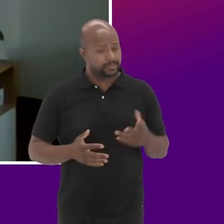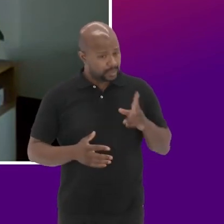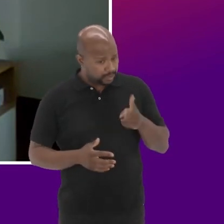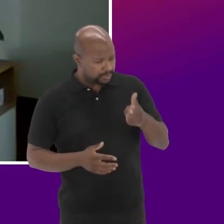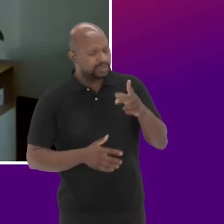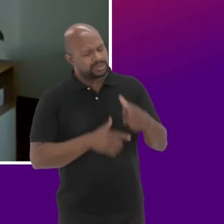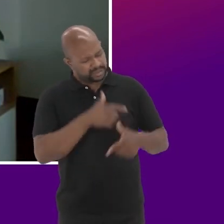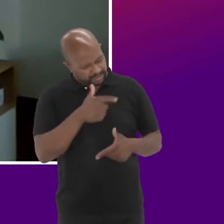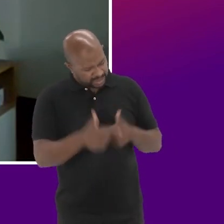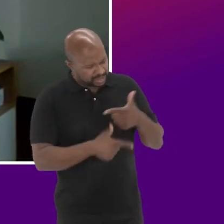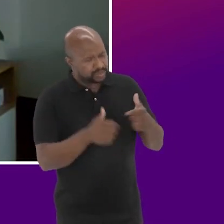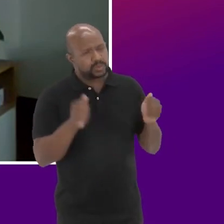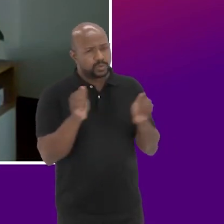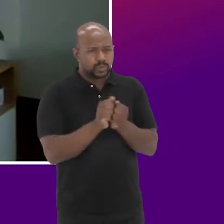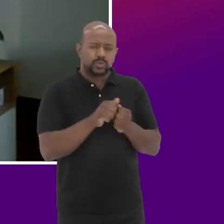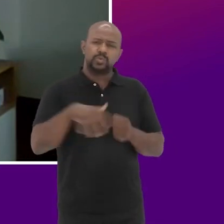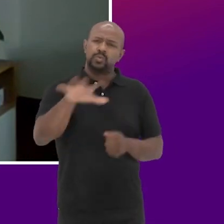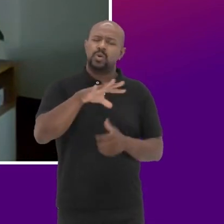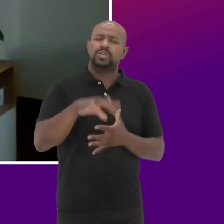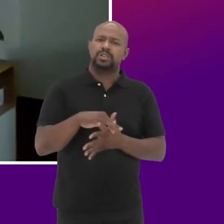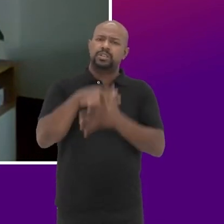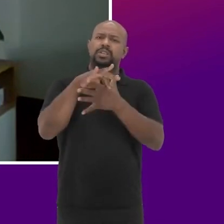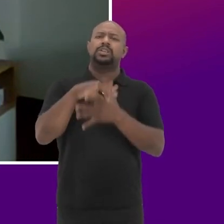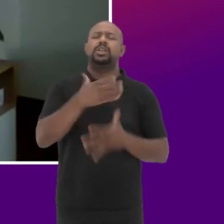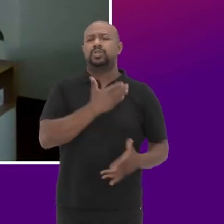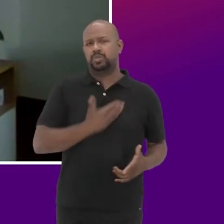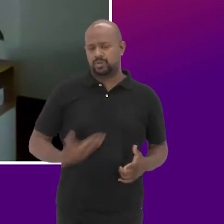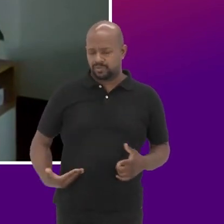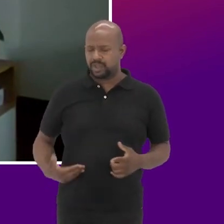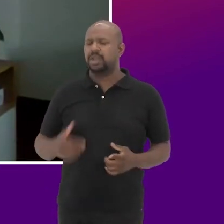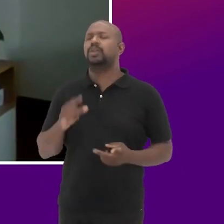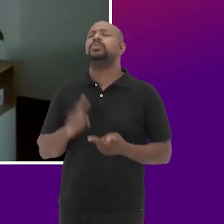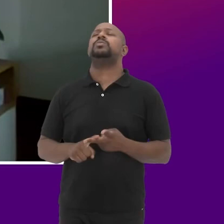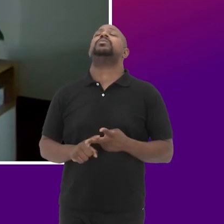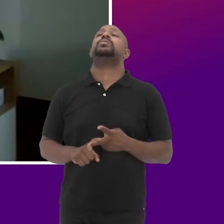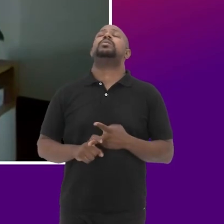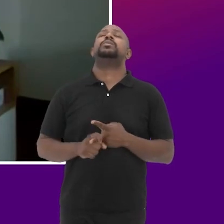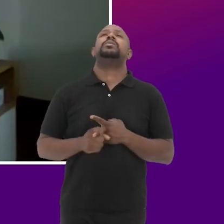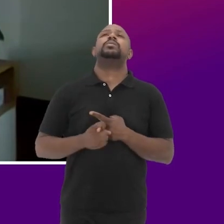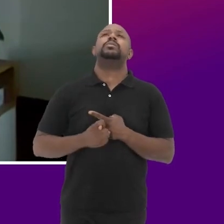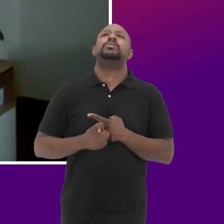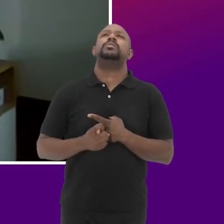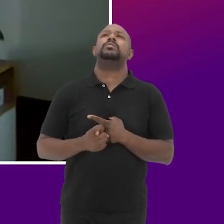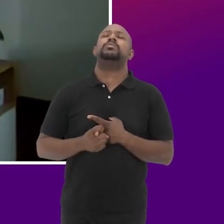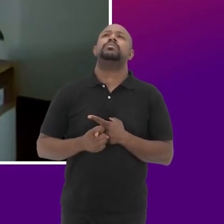E continuamos trabalhando junto com as autoridades públicas.